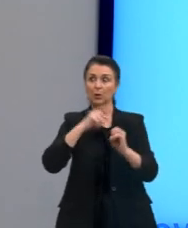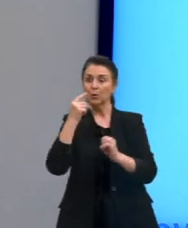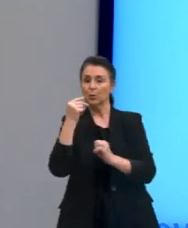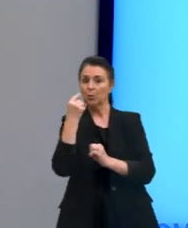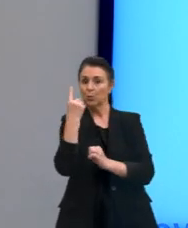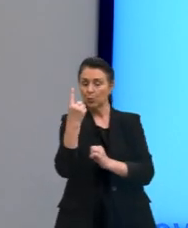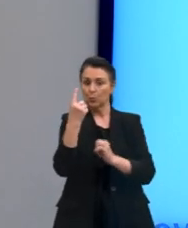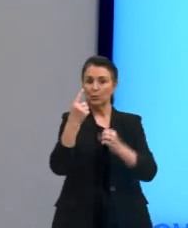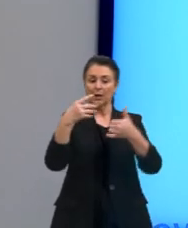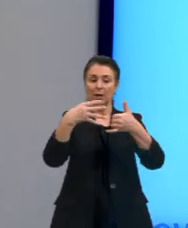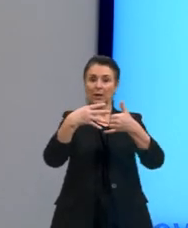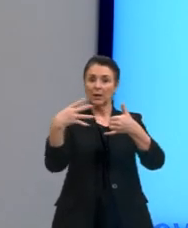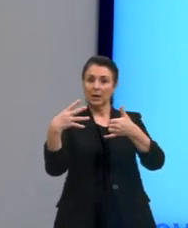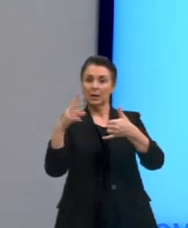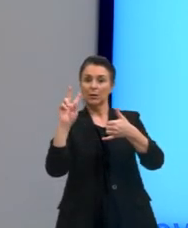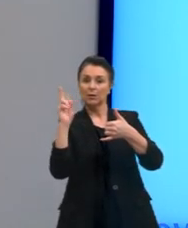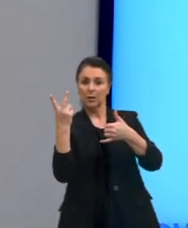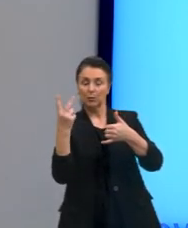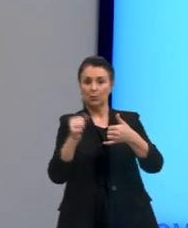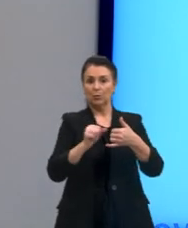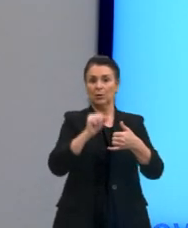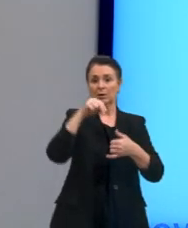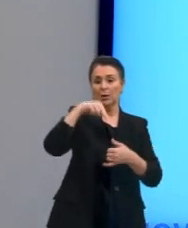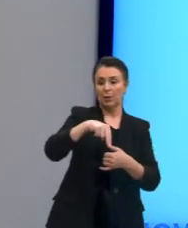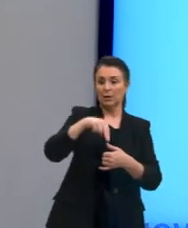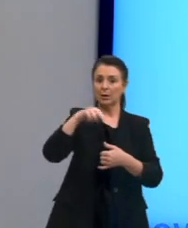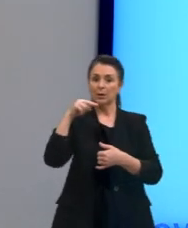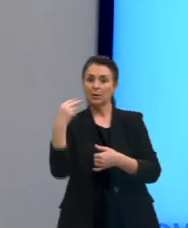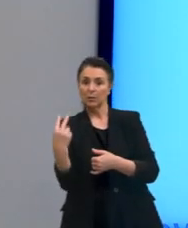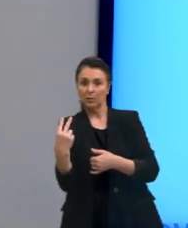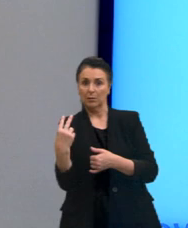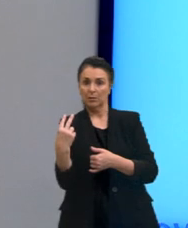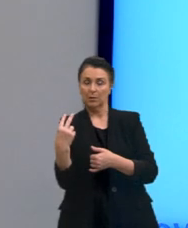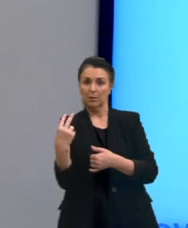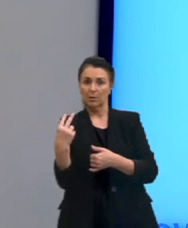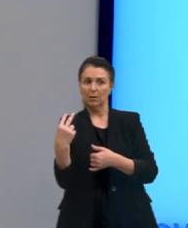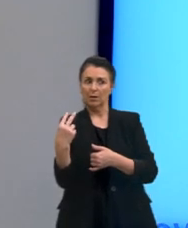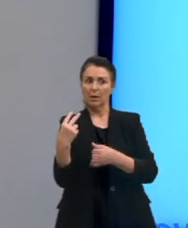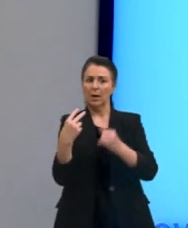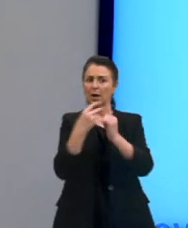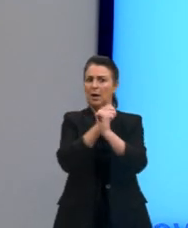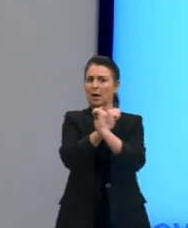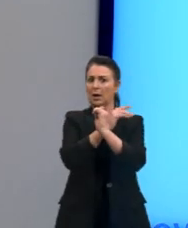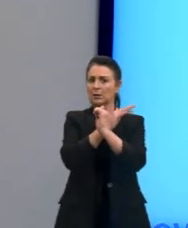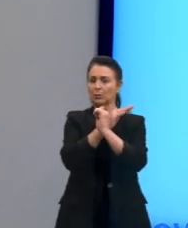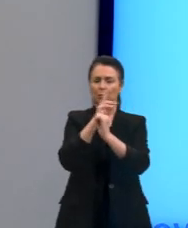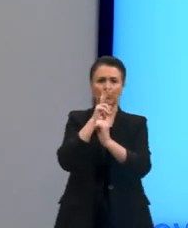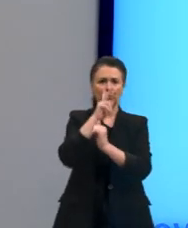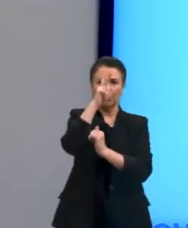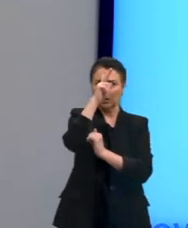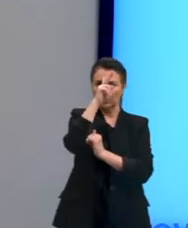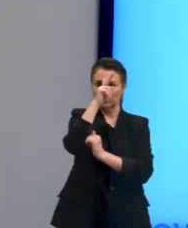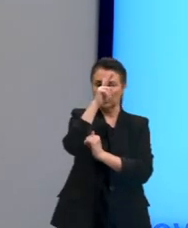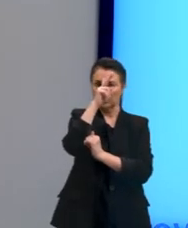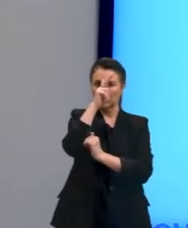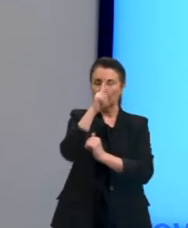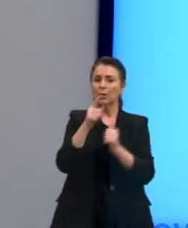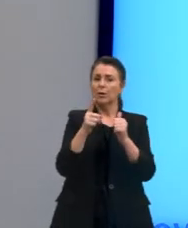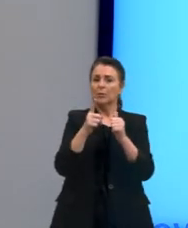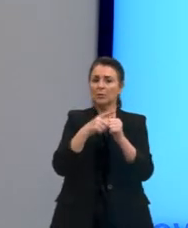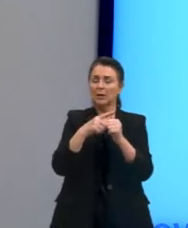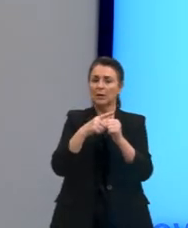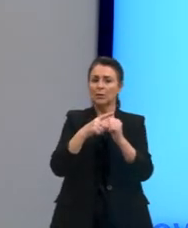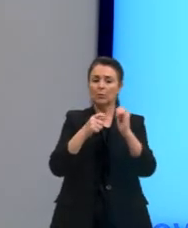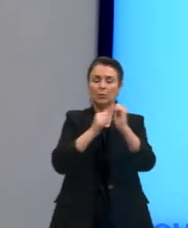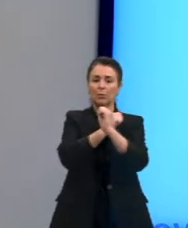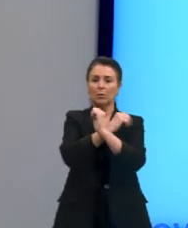de hidrogênio Então eu tenho dois n2 ele é um ácido forte Ok sei que o Primeiro